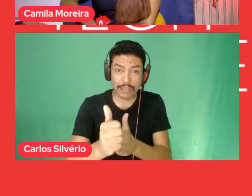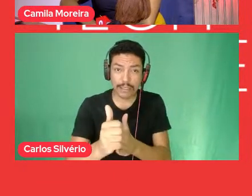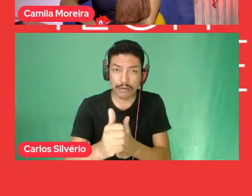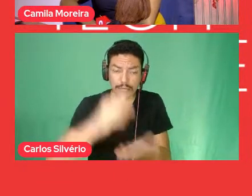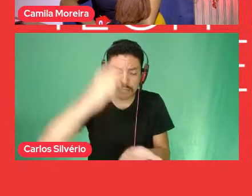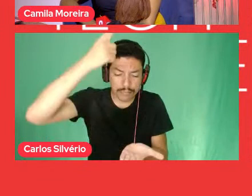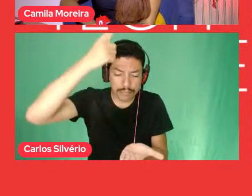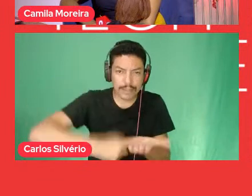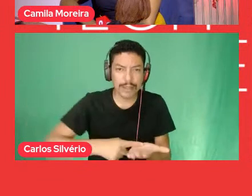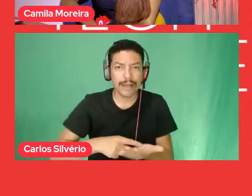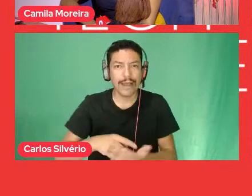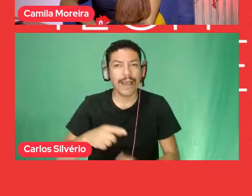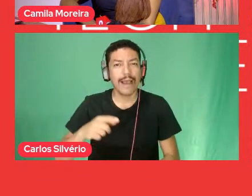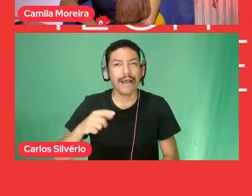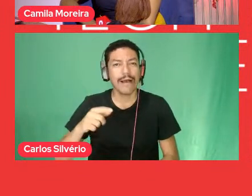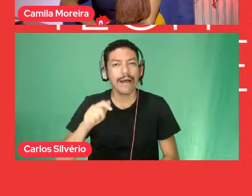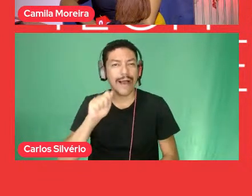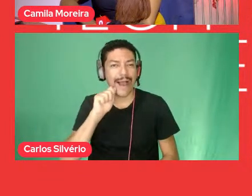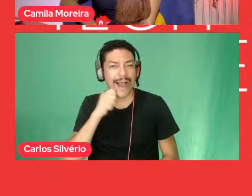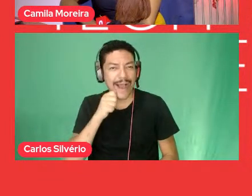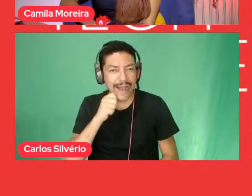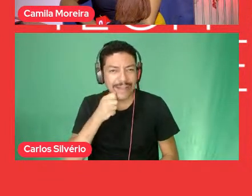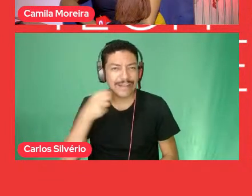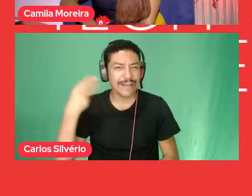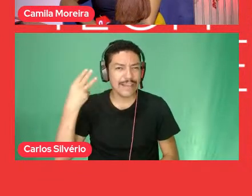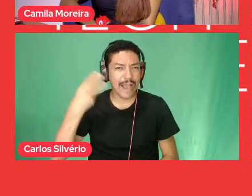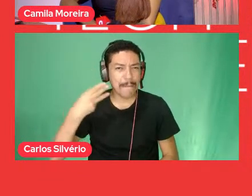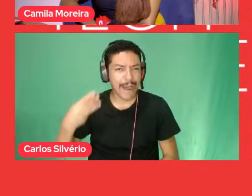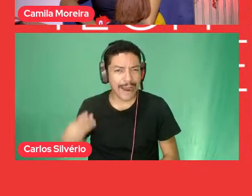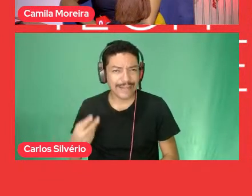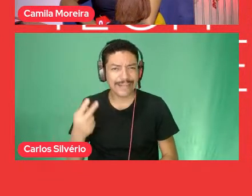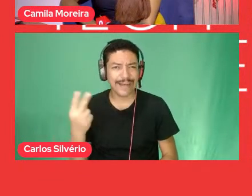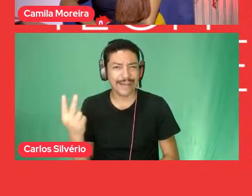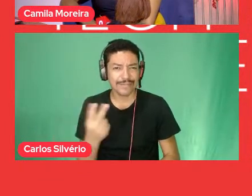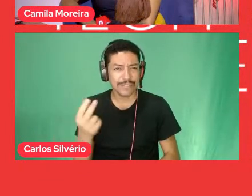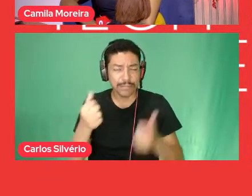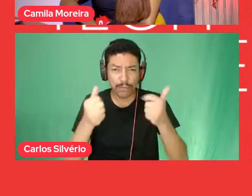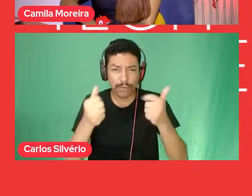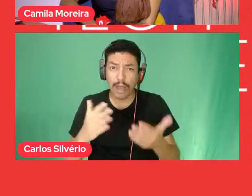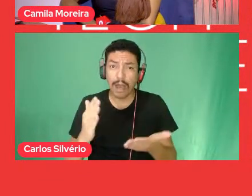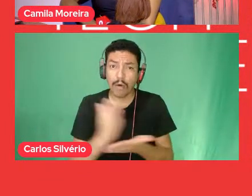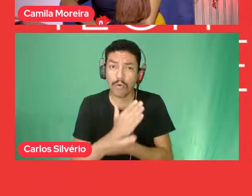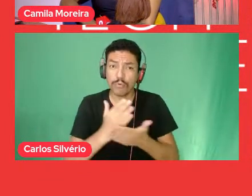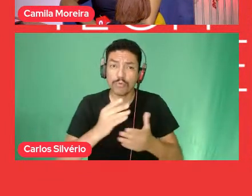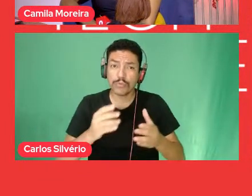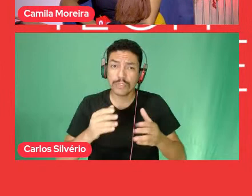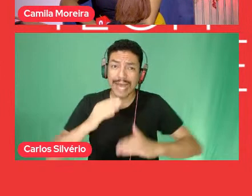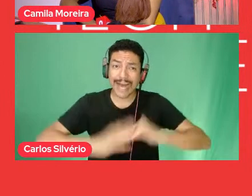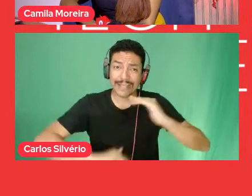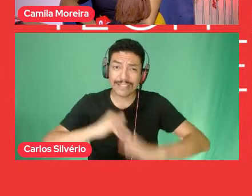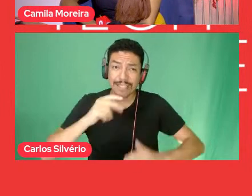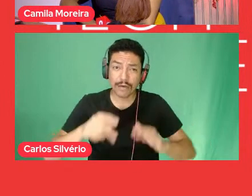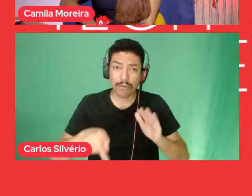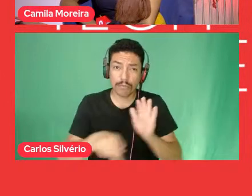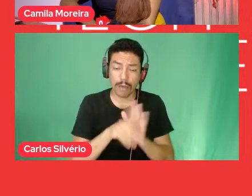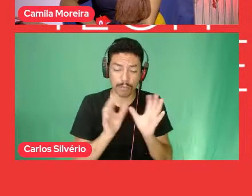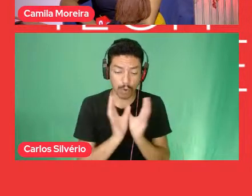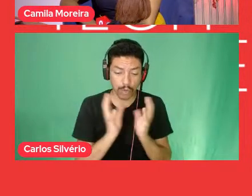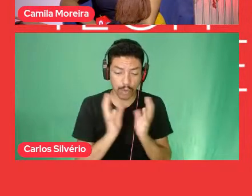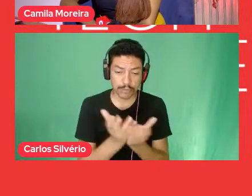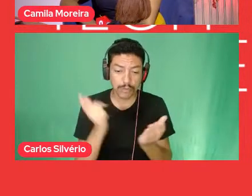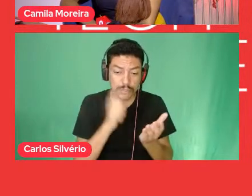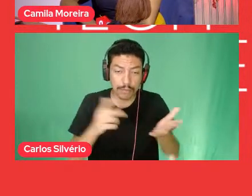trouxeram aqui, né, algumas das ações que a gente intencionalmente vem tentando fazer, né, para alavancar as carreiras das nossas mulheres.